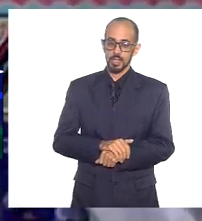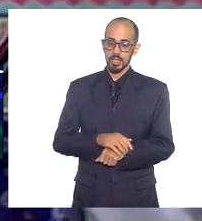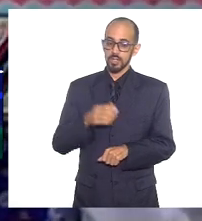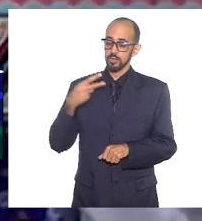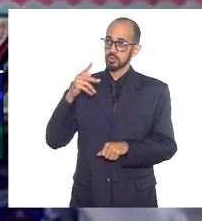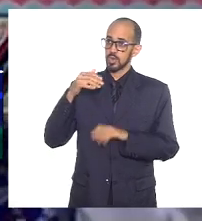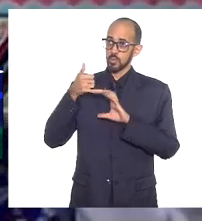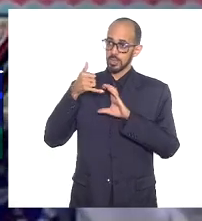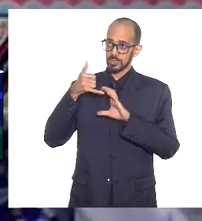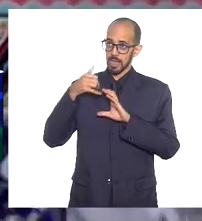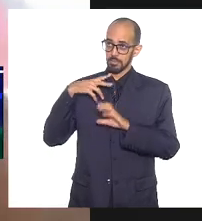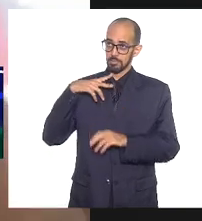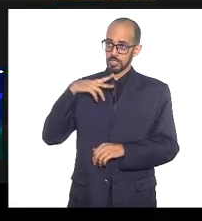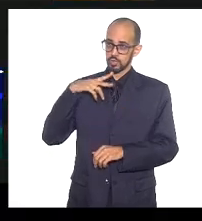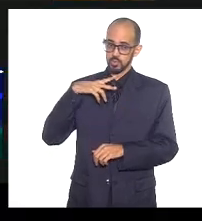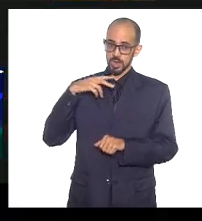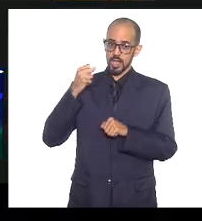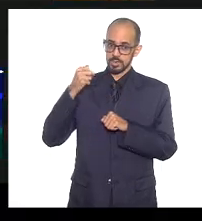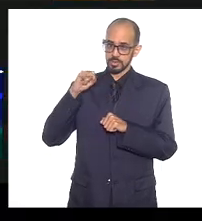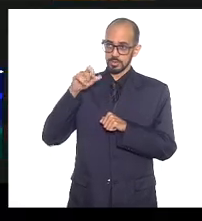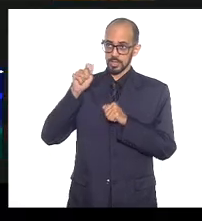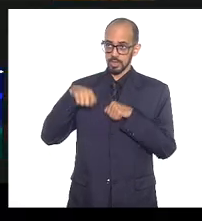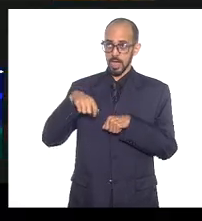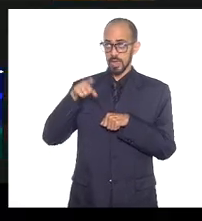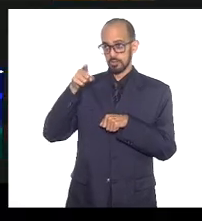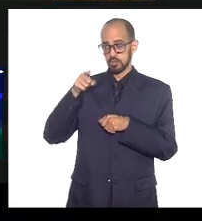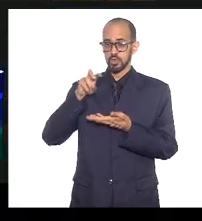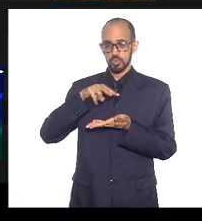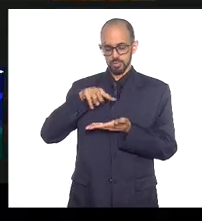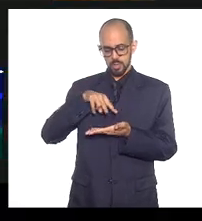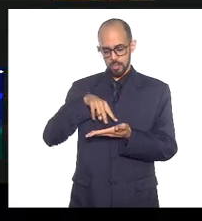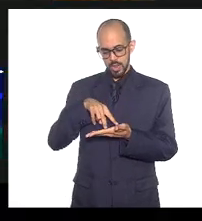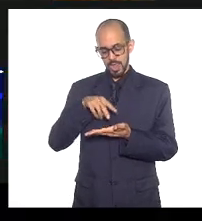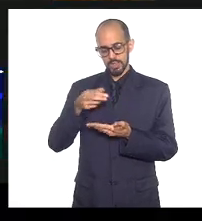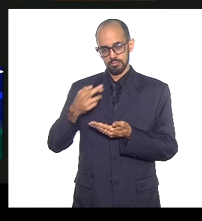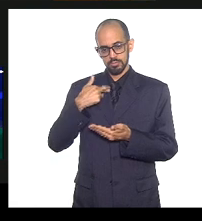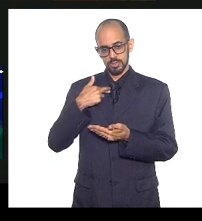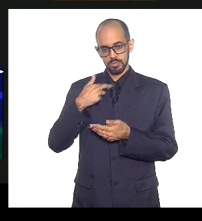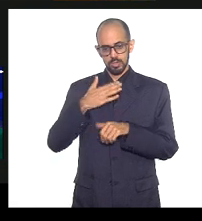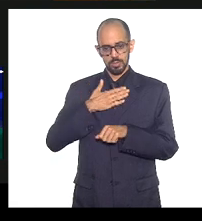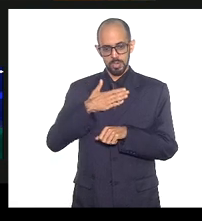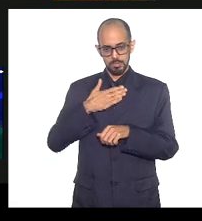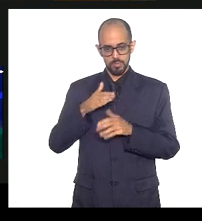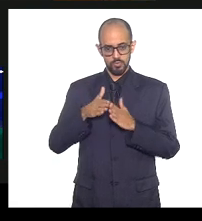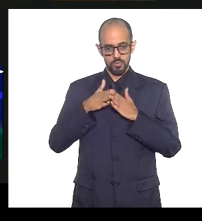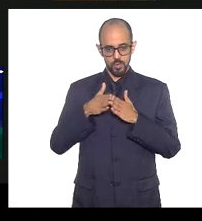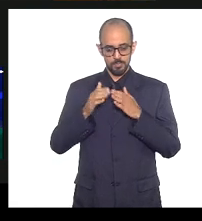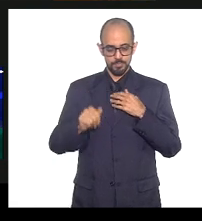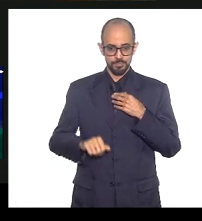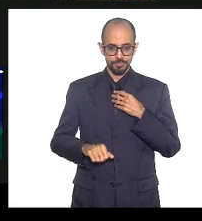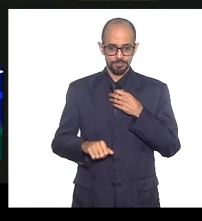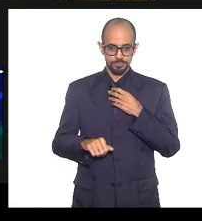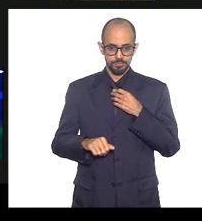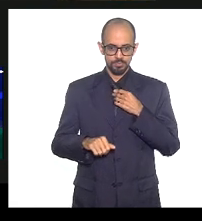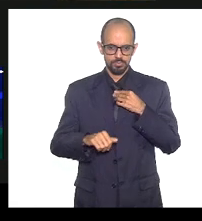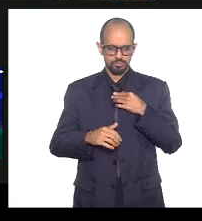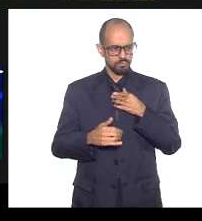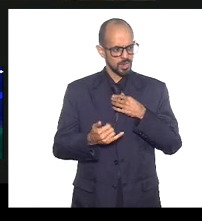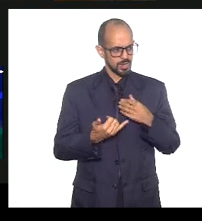WhatsApp privado. Se eu puder depois enviar uma resposta, eu agradeço. uma coisa aqui, porque eu fiquei agora